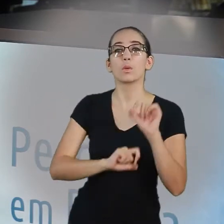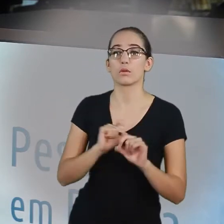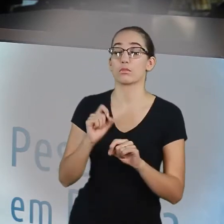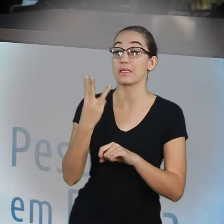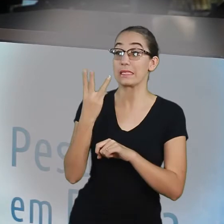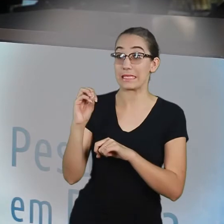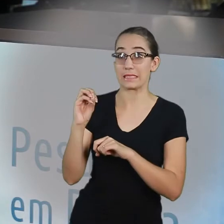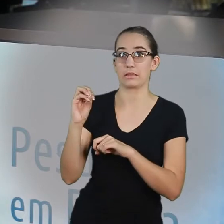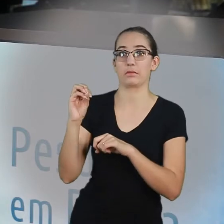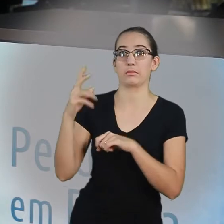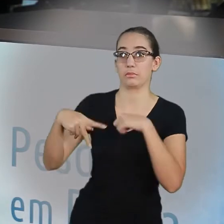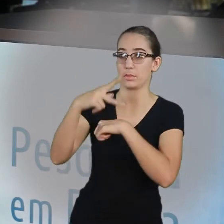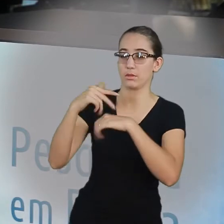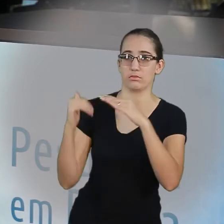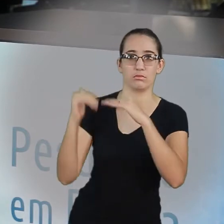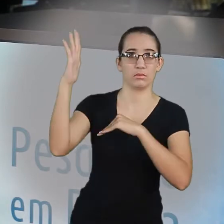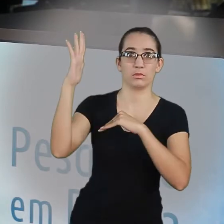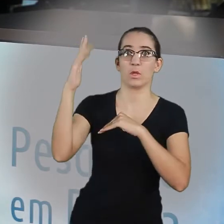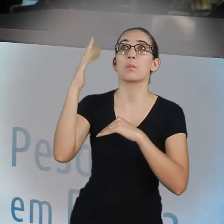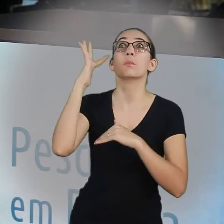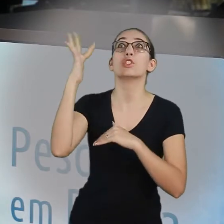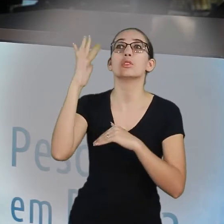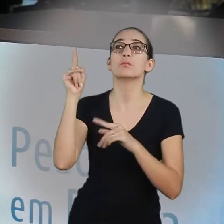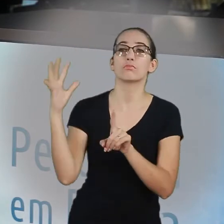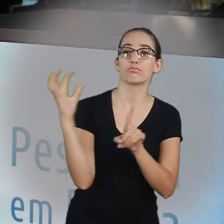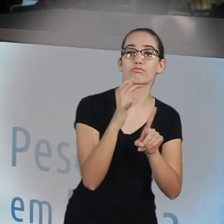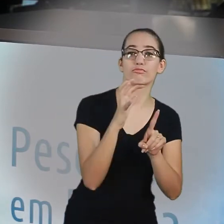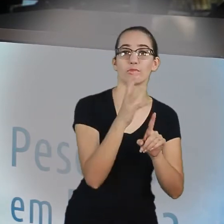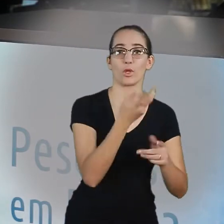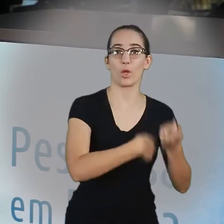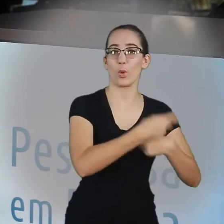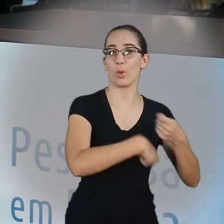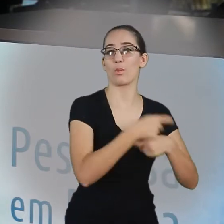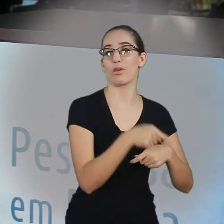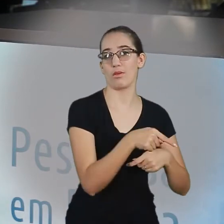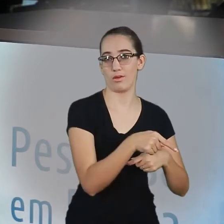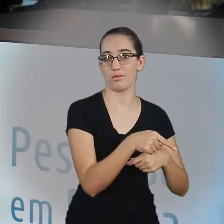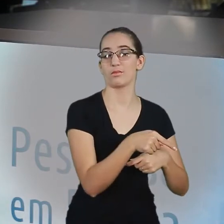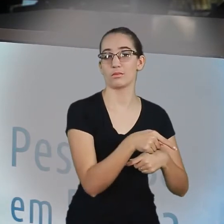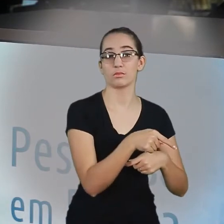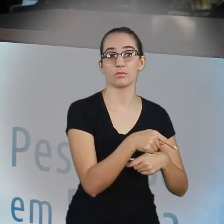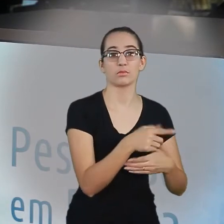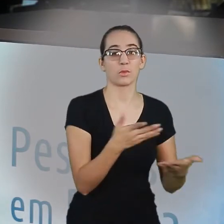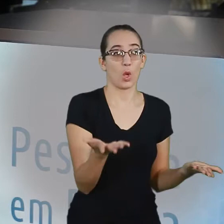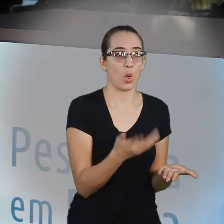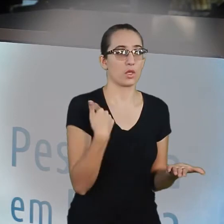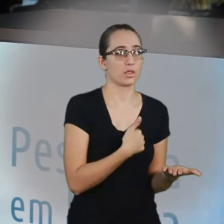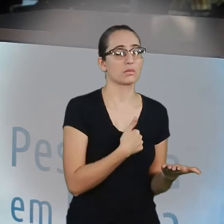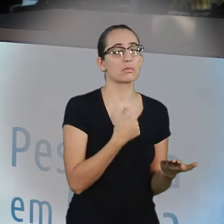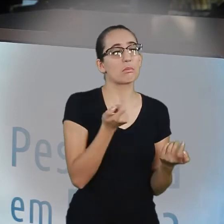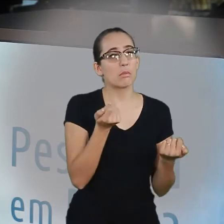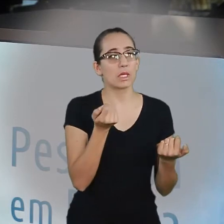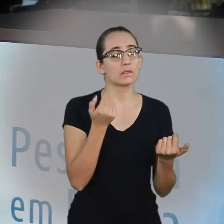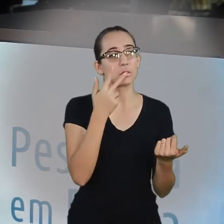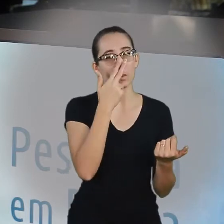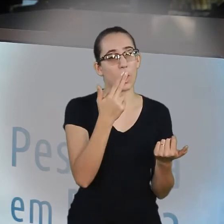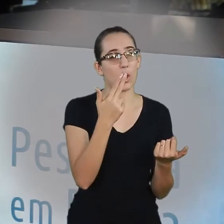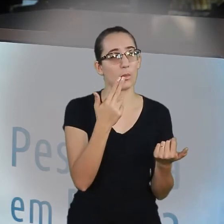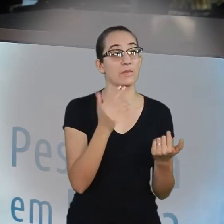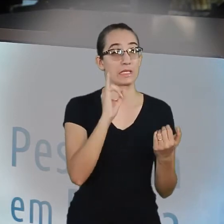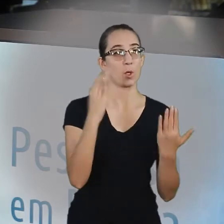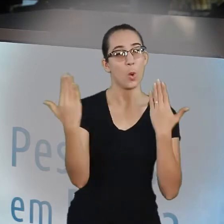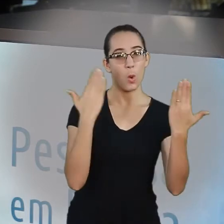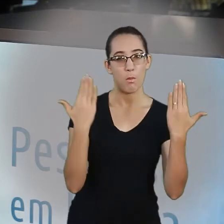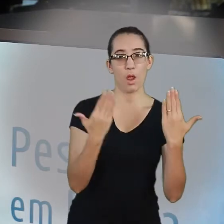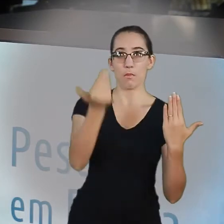área. Tamanho vai ser o impacto na economia. Me parece que a gente vive um momento análogo ao que a gente viveu no início dos anos 90